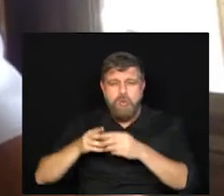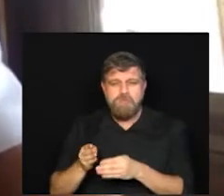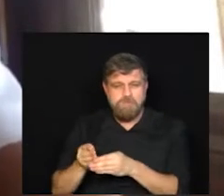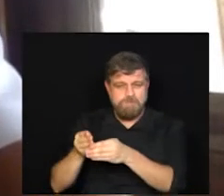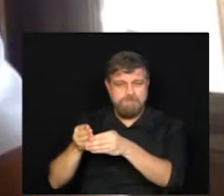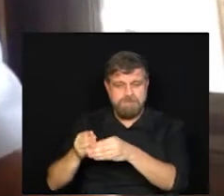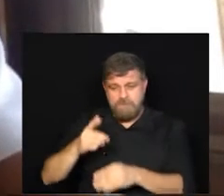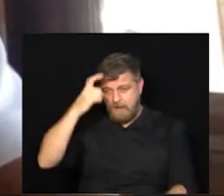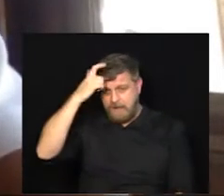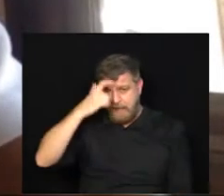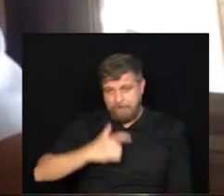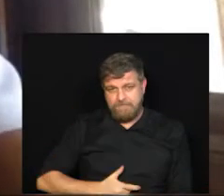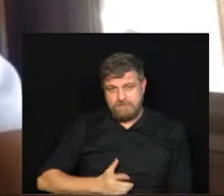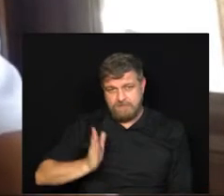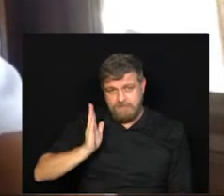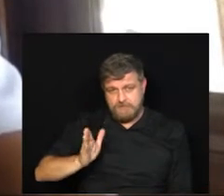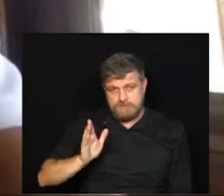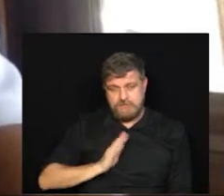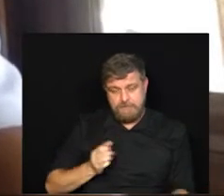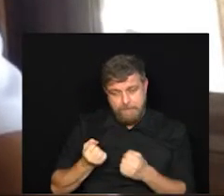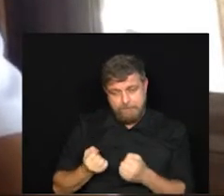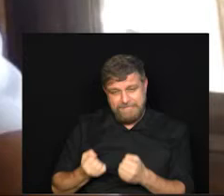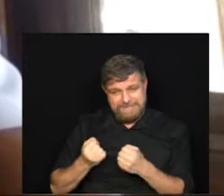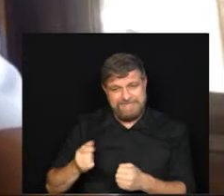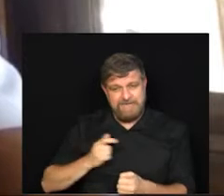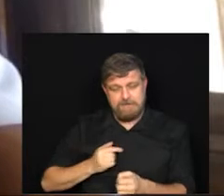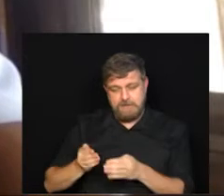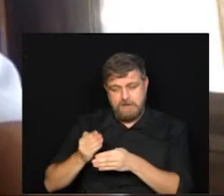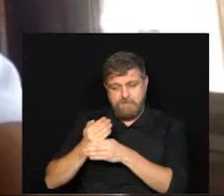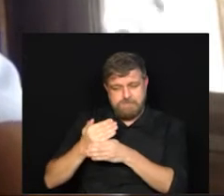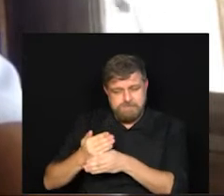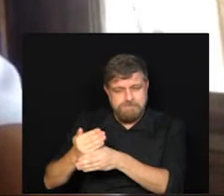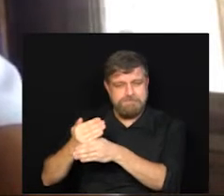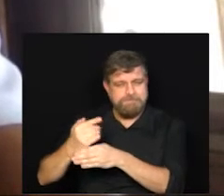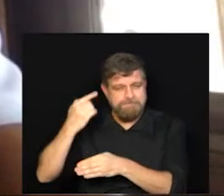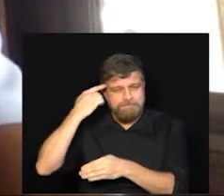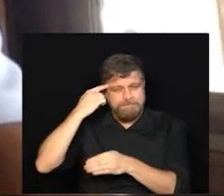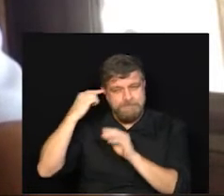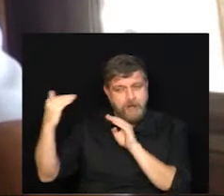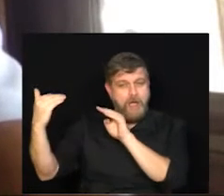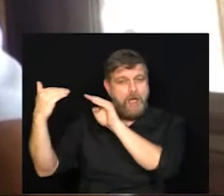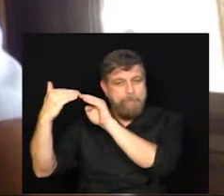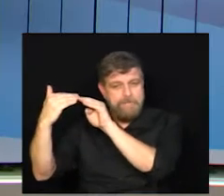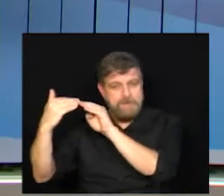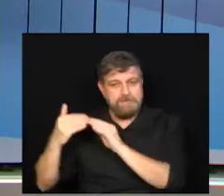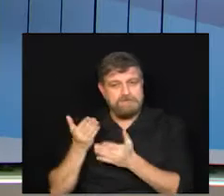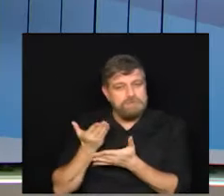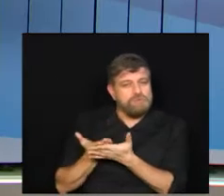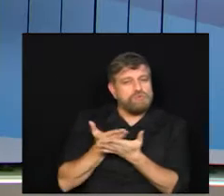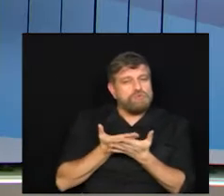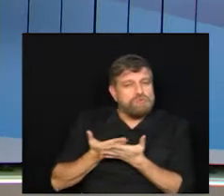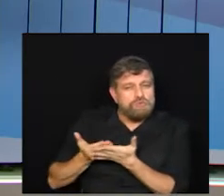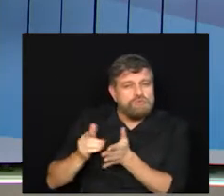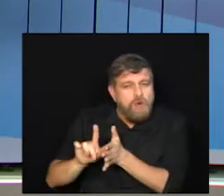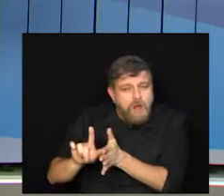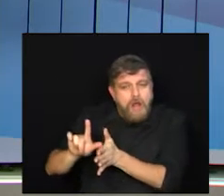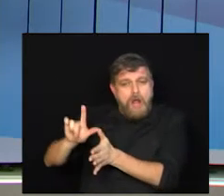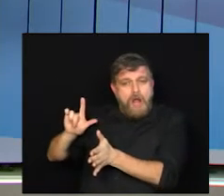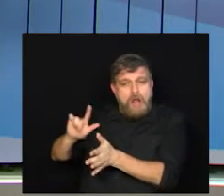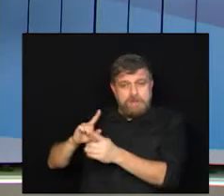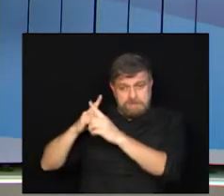se prepara meio que por essa linha, sabe? Nessa linha de pensamento. E esse estudo que você faz antes de